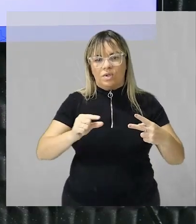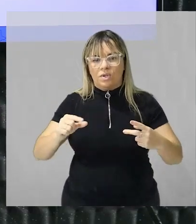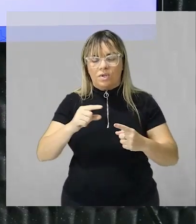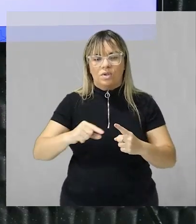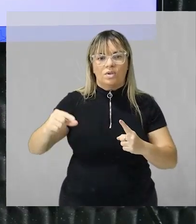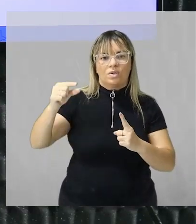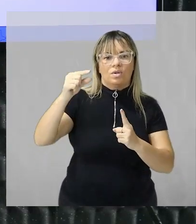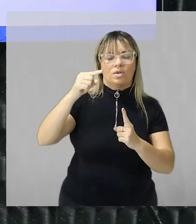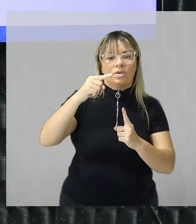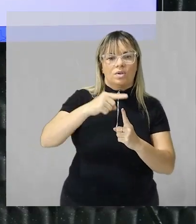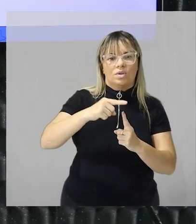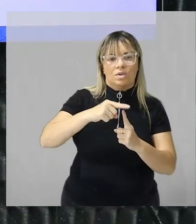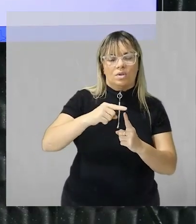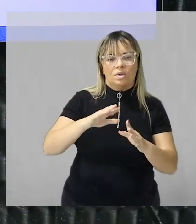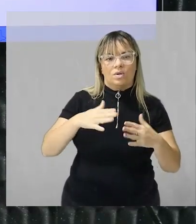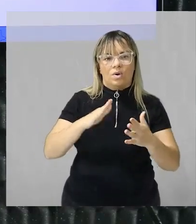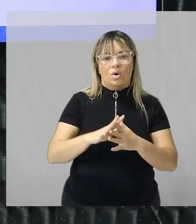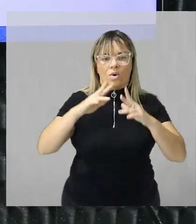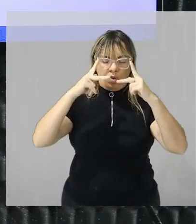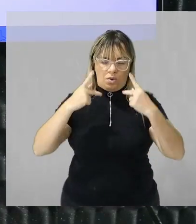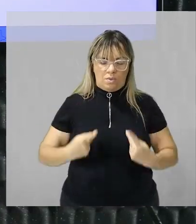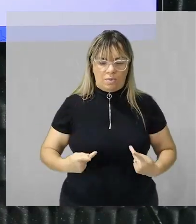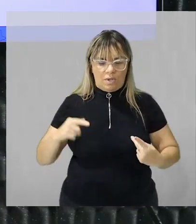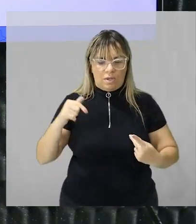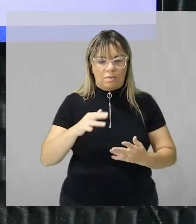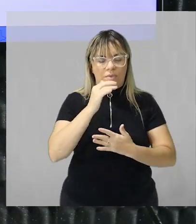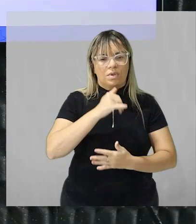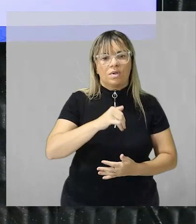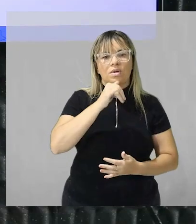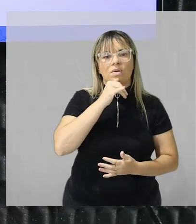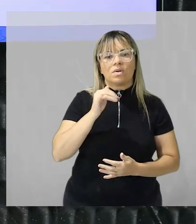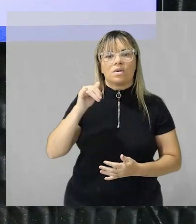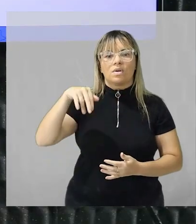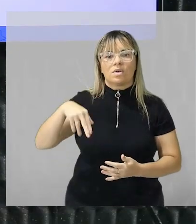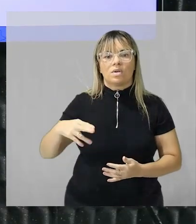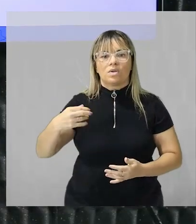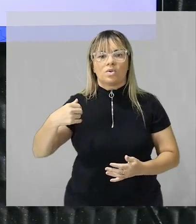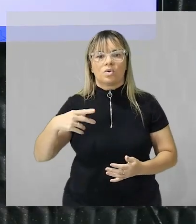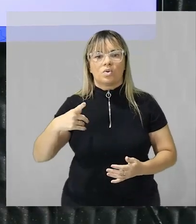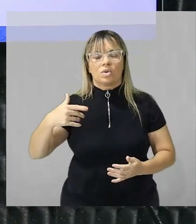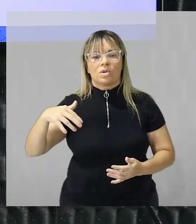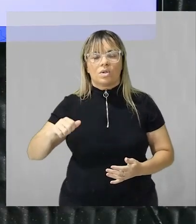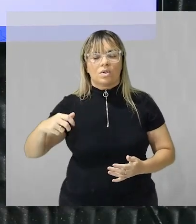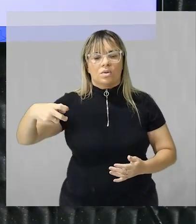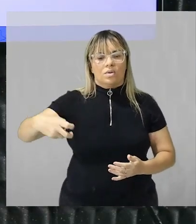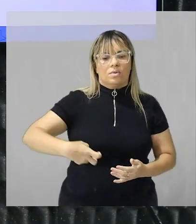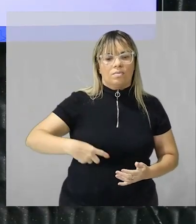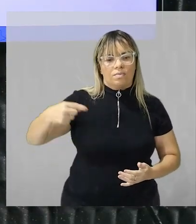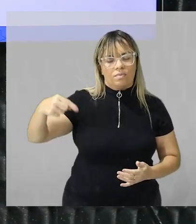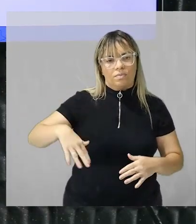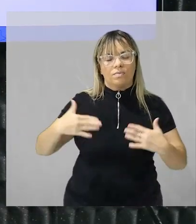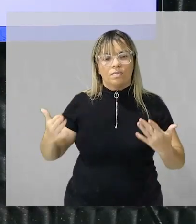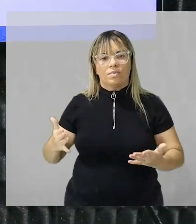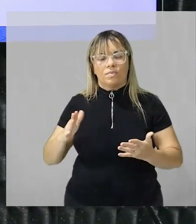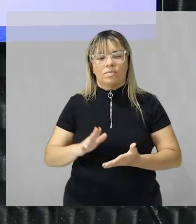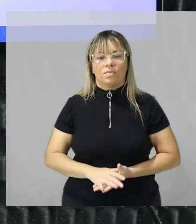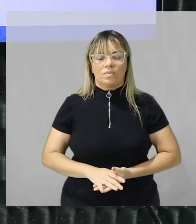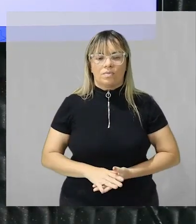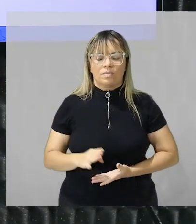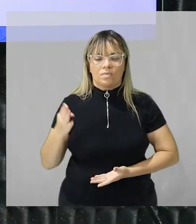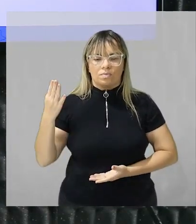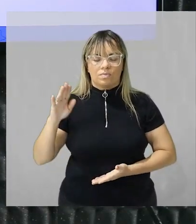humanos, no caso o gene da insulina. Esse foi um dos primeiros genes que foram incorporados em